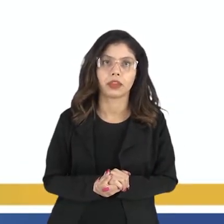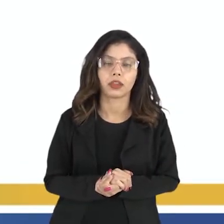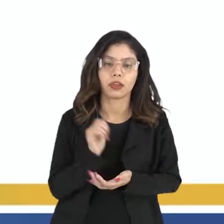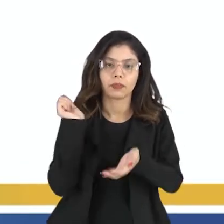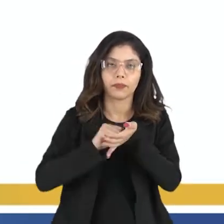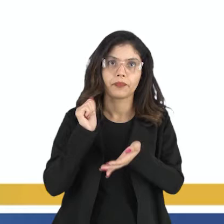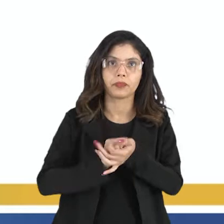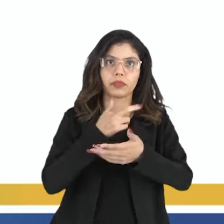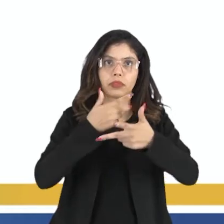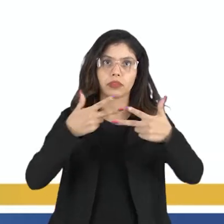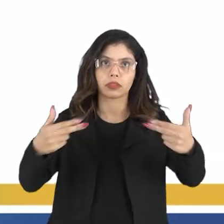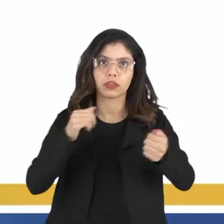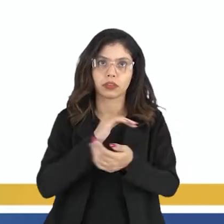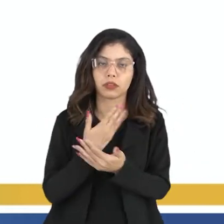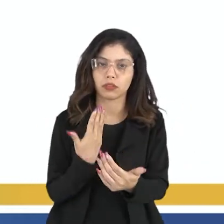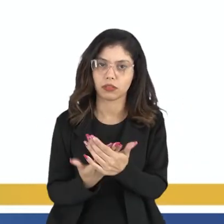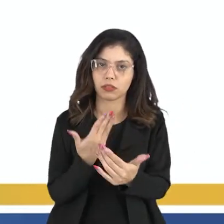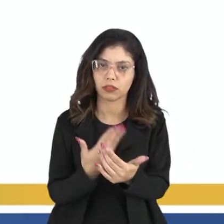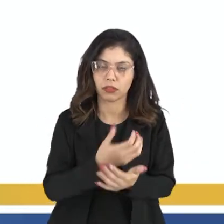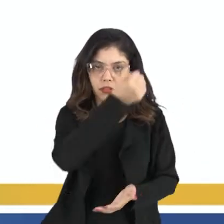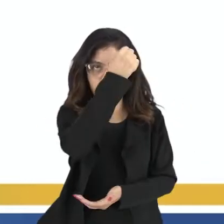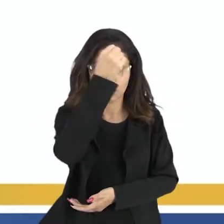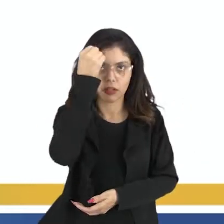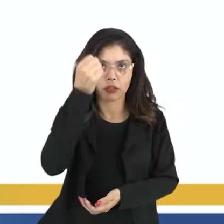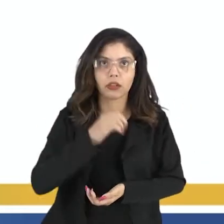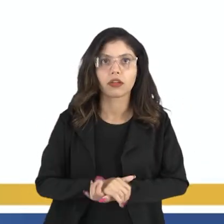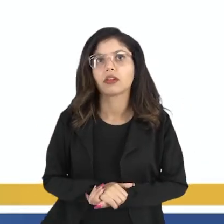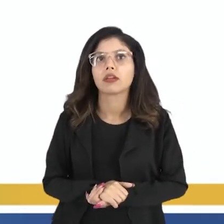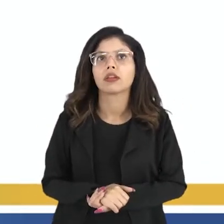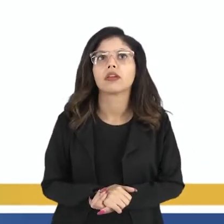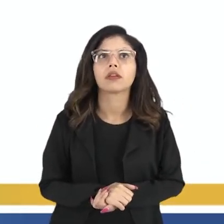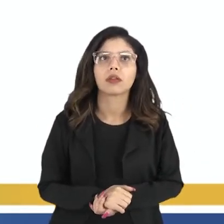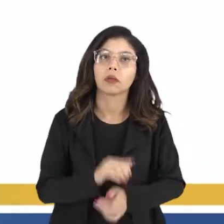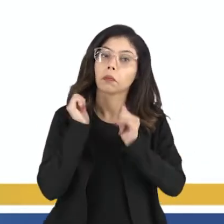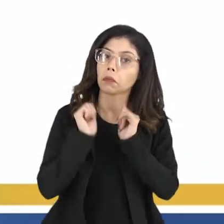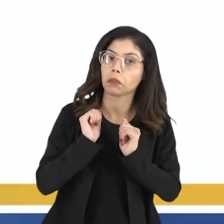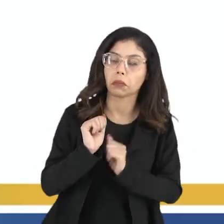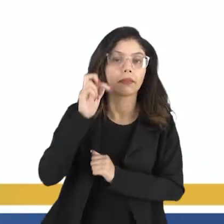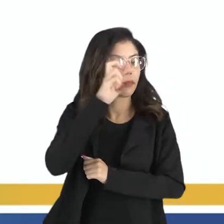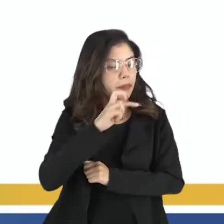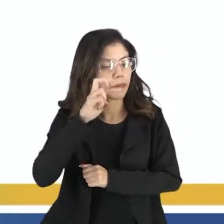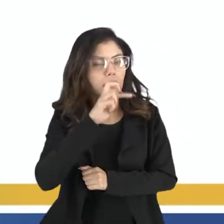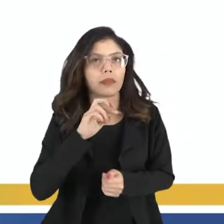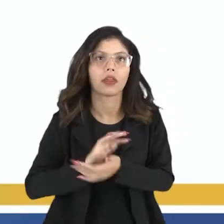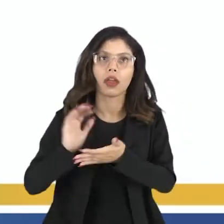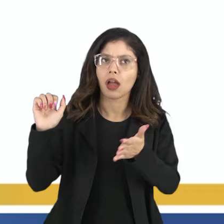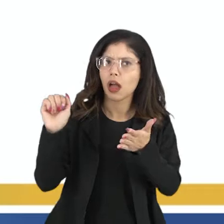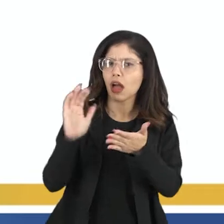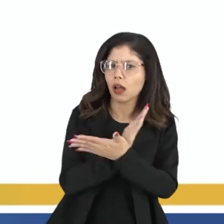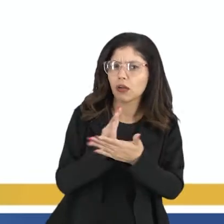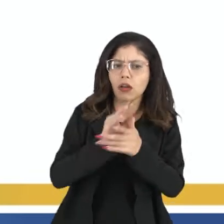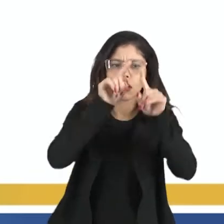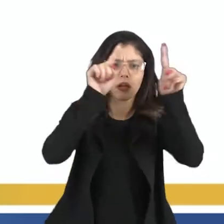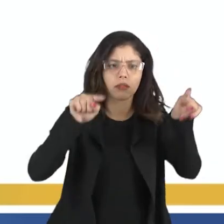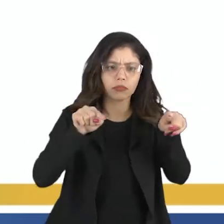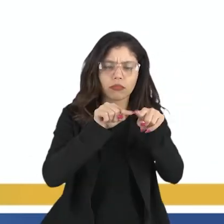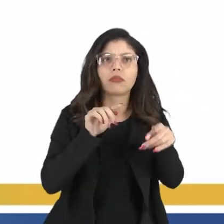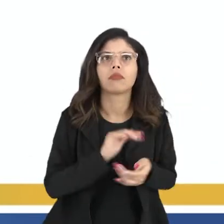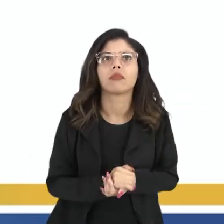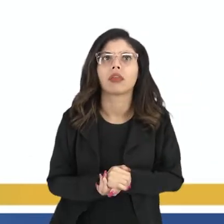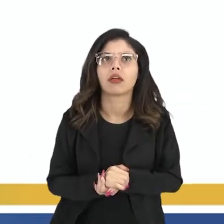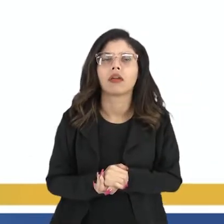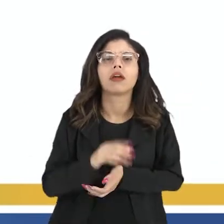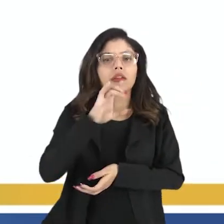que está escrito Objetos de Estudo da Sociologia, e vocês podem observar, nós temos alguns quadrados, na